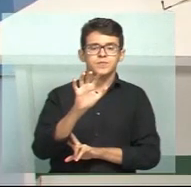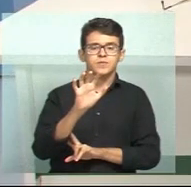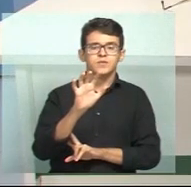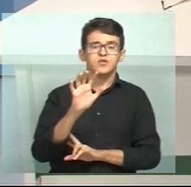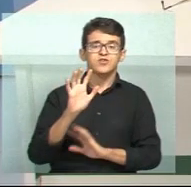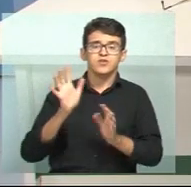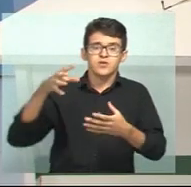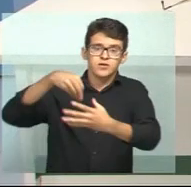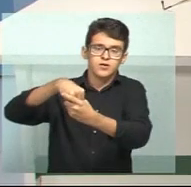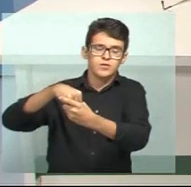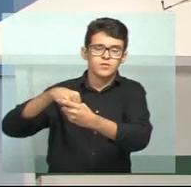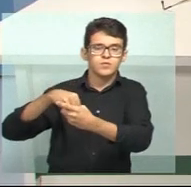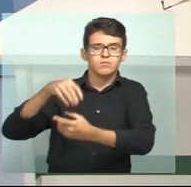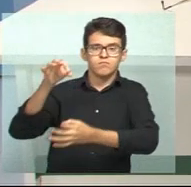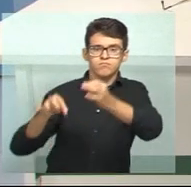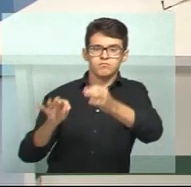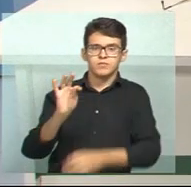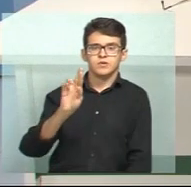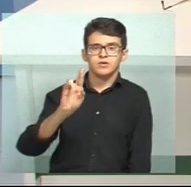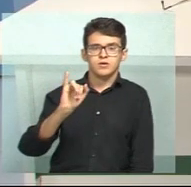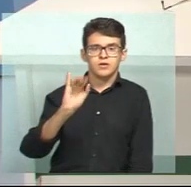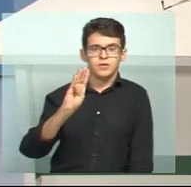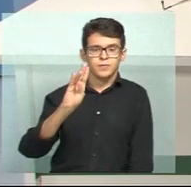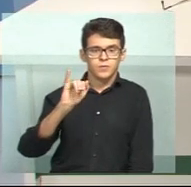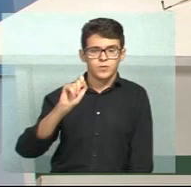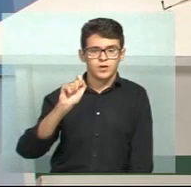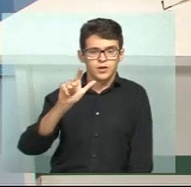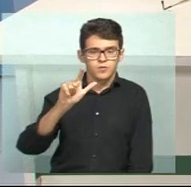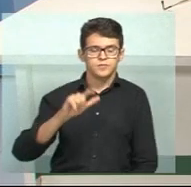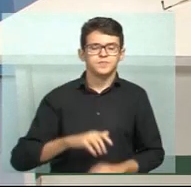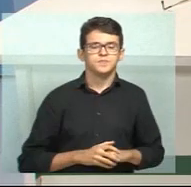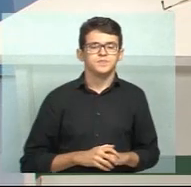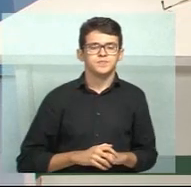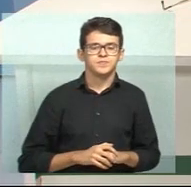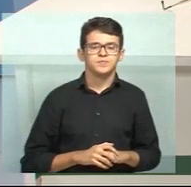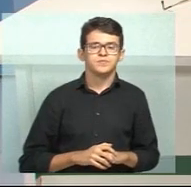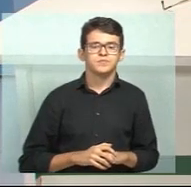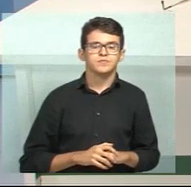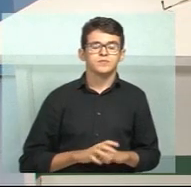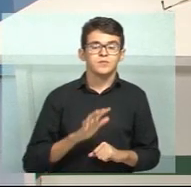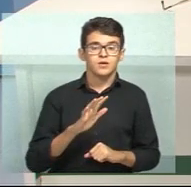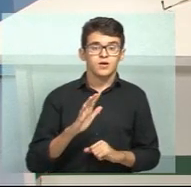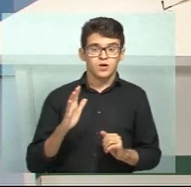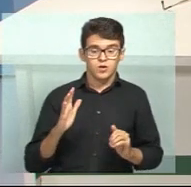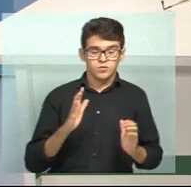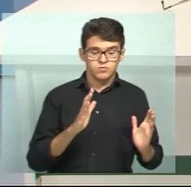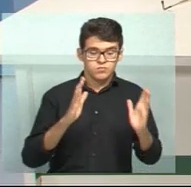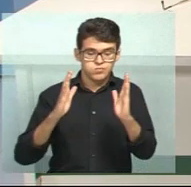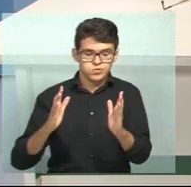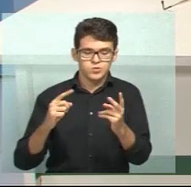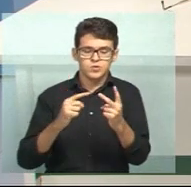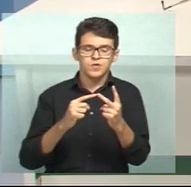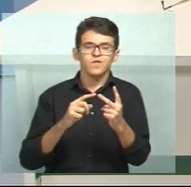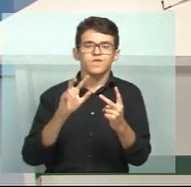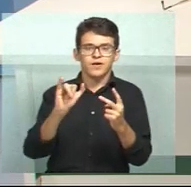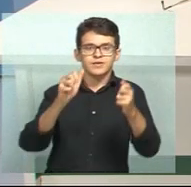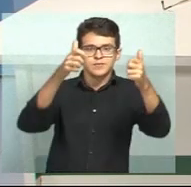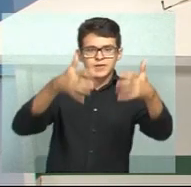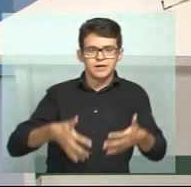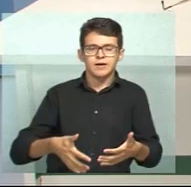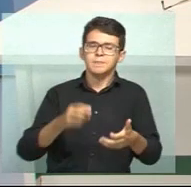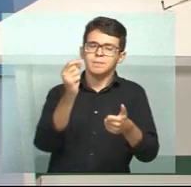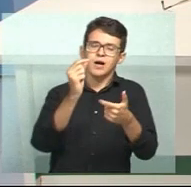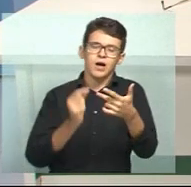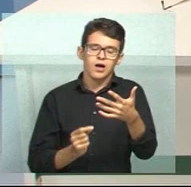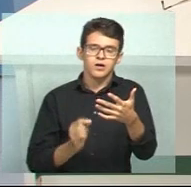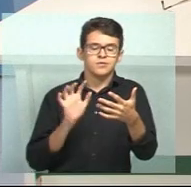tribunal. Mas já no segundo bloco, nós vamos analisar as declarações que estão dando sobre o tribunal e você vai ter ideia que não é assim, não. Mas